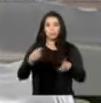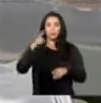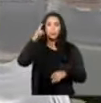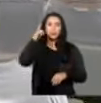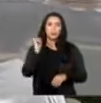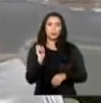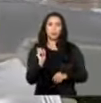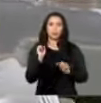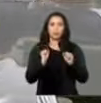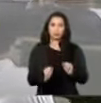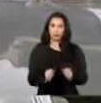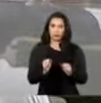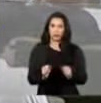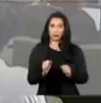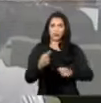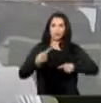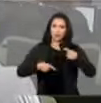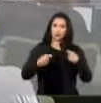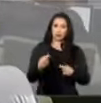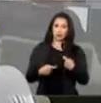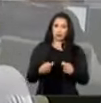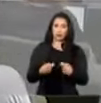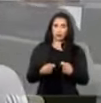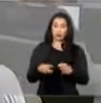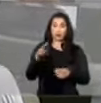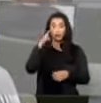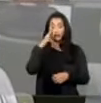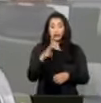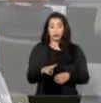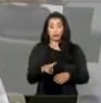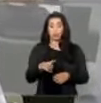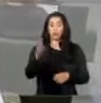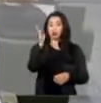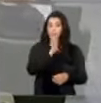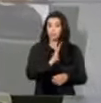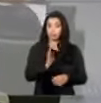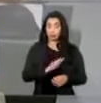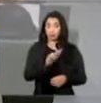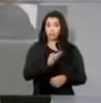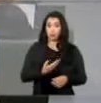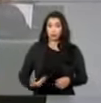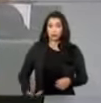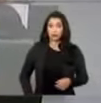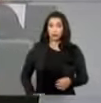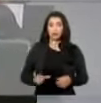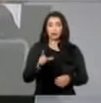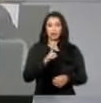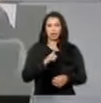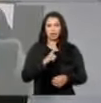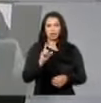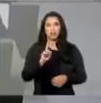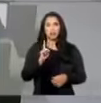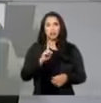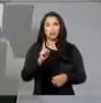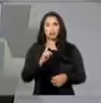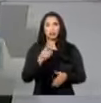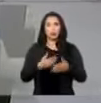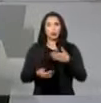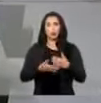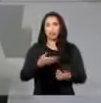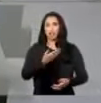discussão essa questão fundamental, a de que o Estado brasileiro precisa ter uma estrutura tal que não importa qual seja o governo, porque